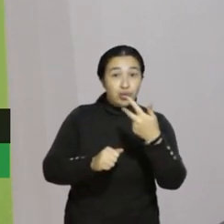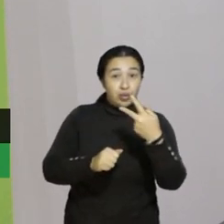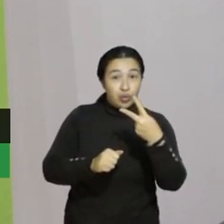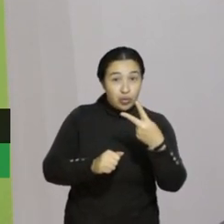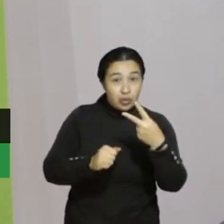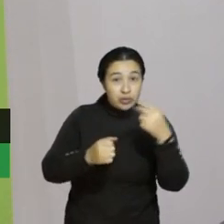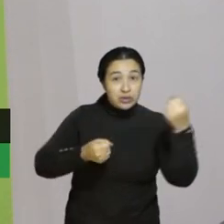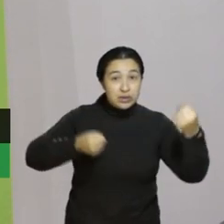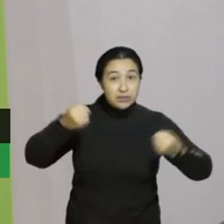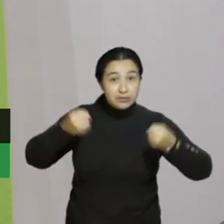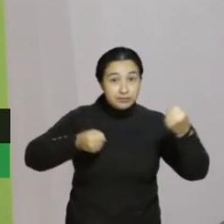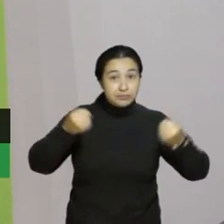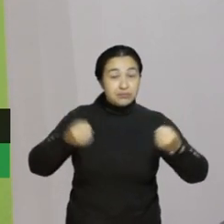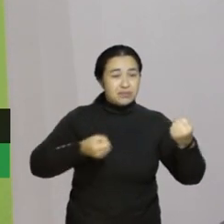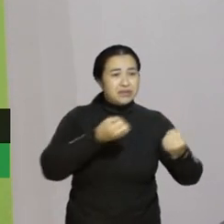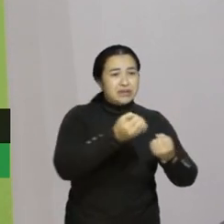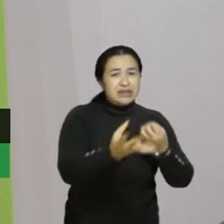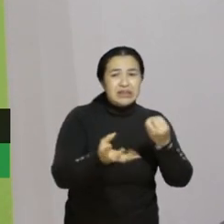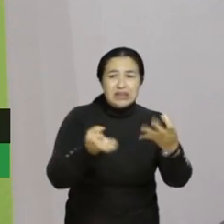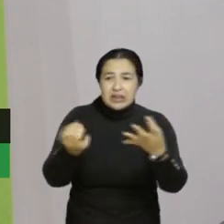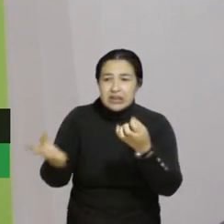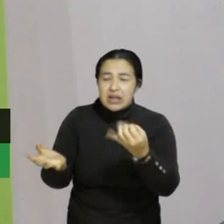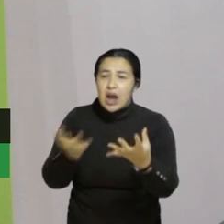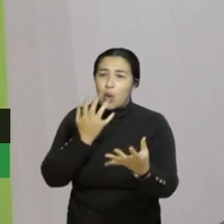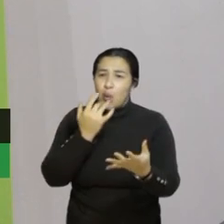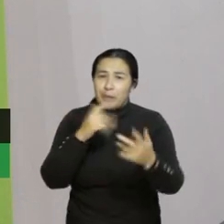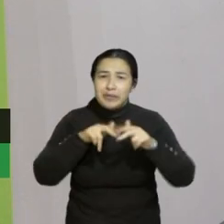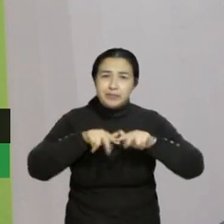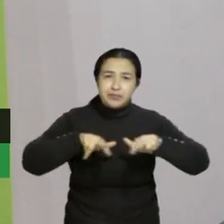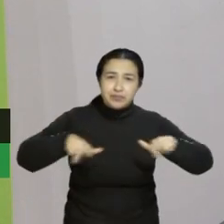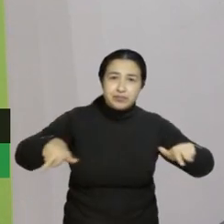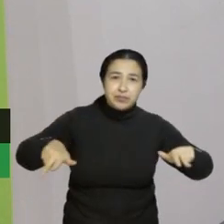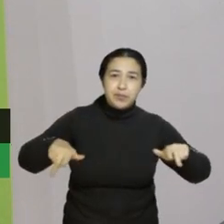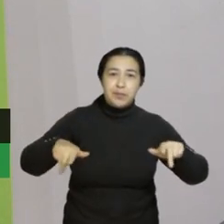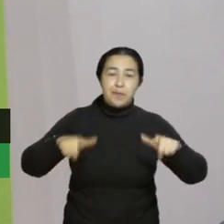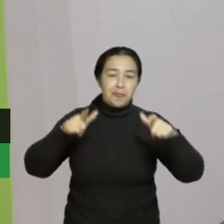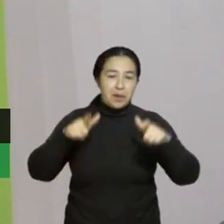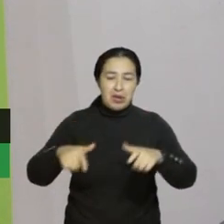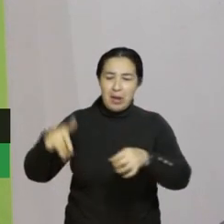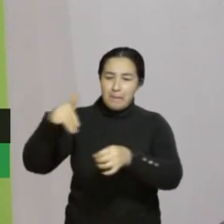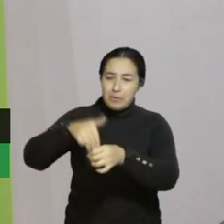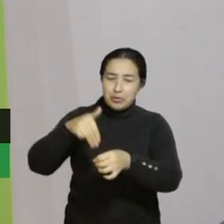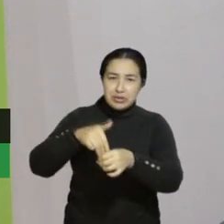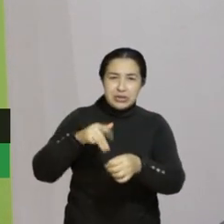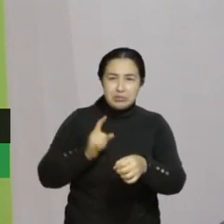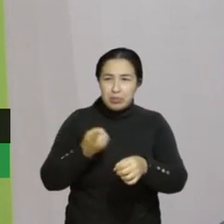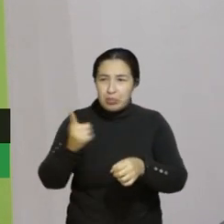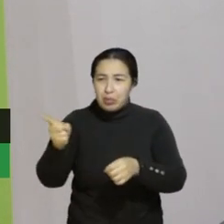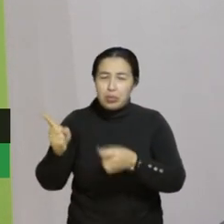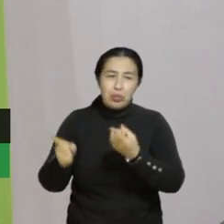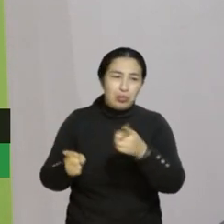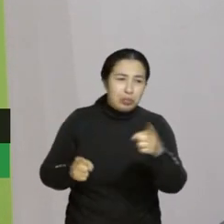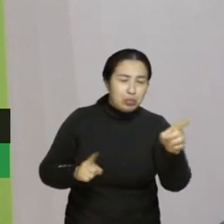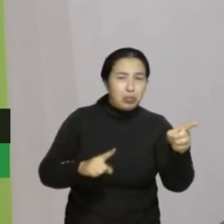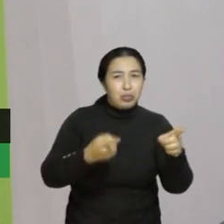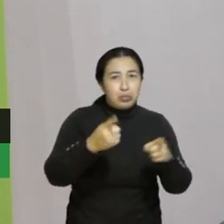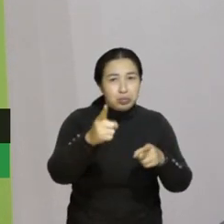Distribuímos isso nos bairros, passamos por cidades como Eldorado do Sul, Guaíba, Porto Alegre, Novo